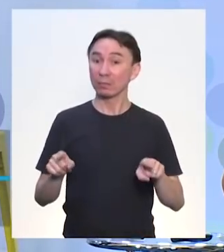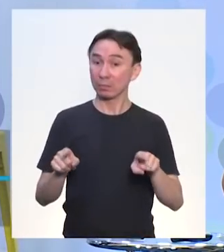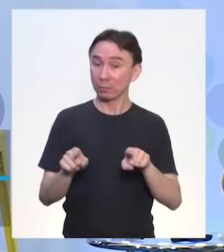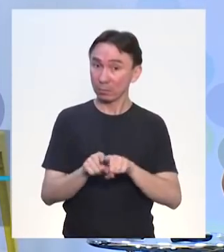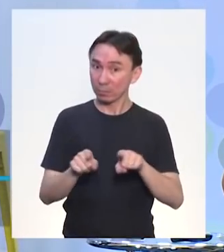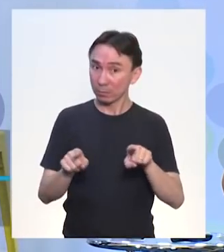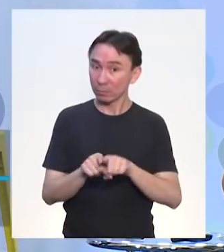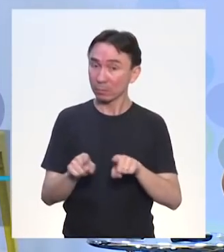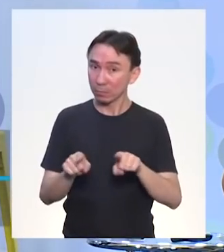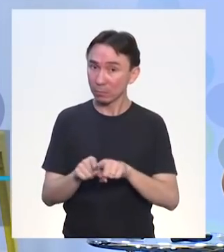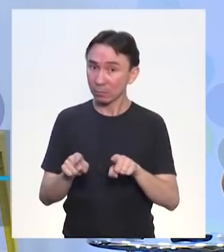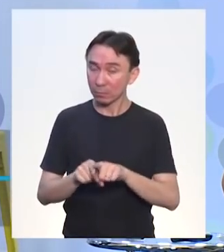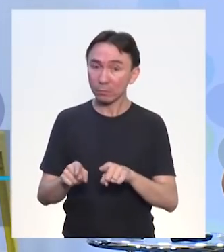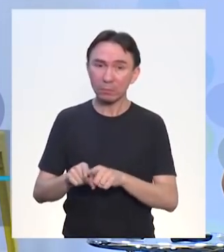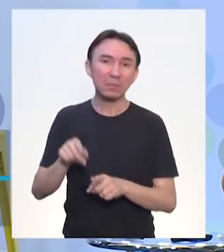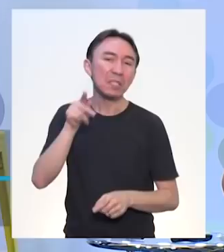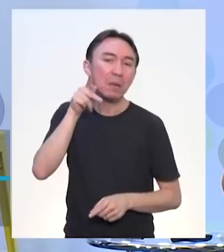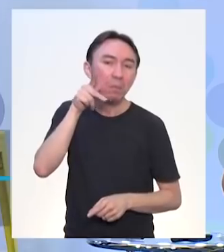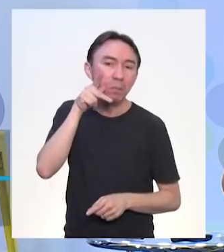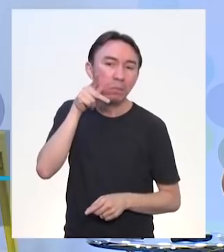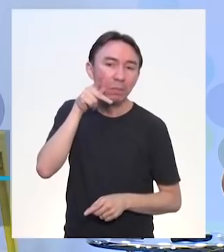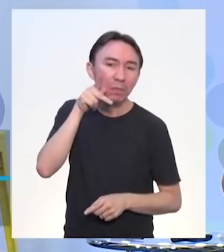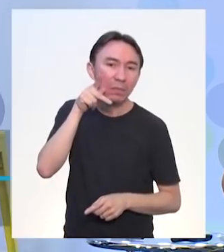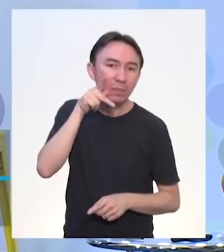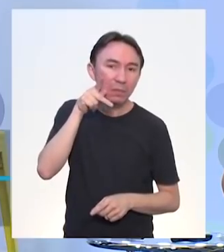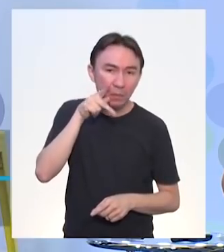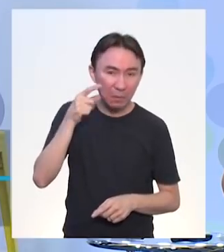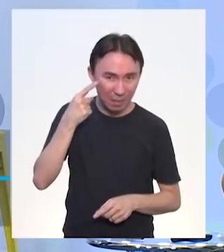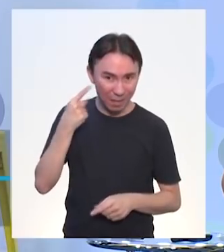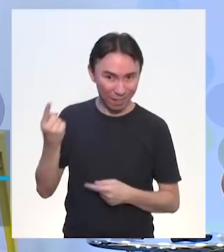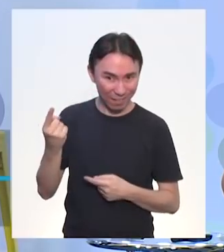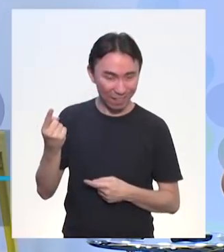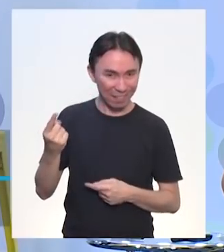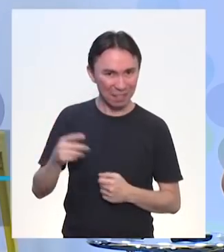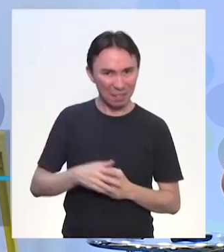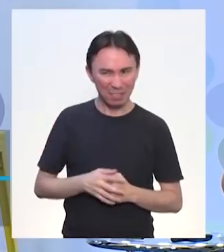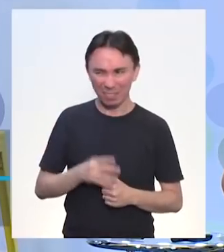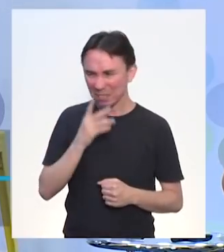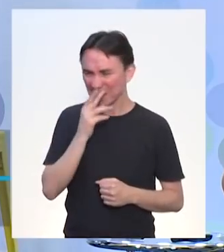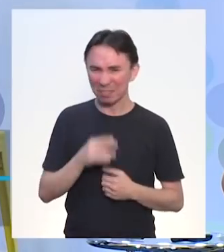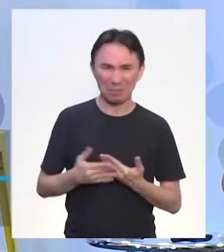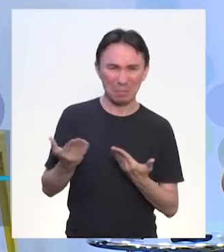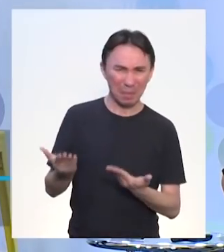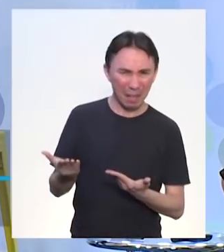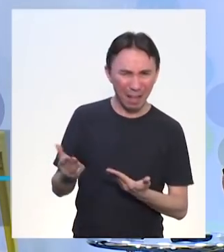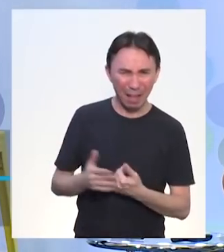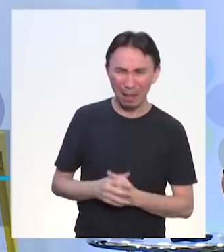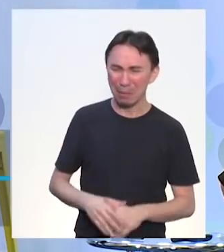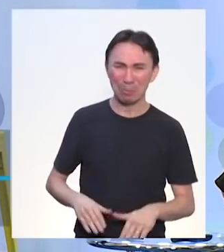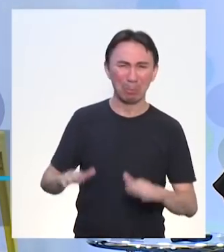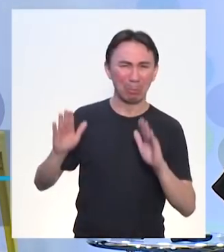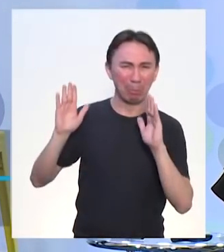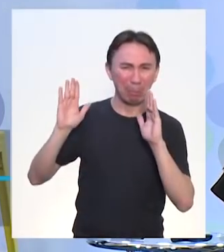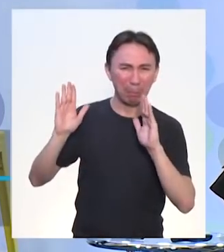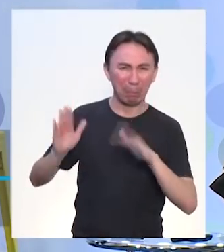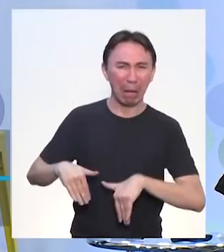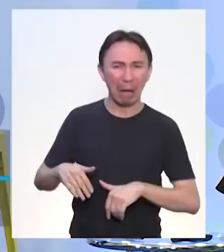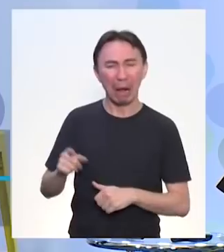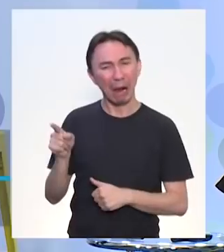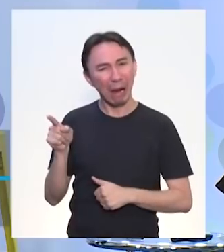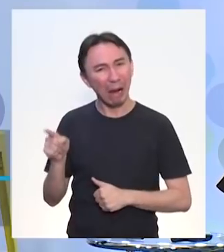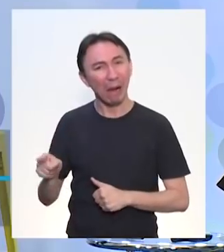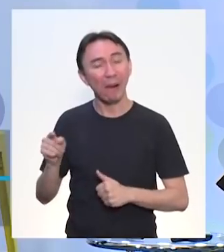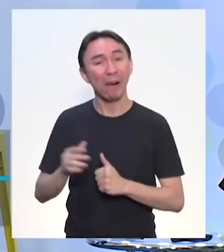curioso, no início foi tida como ridículo. Hitler, como muitos personagens da história que barbarizaram